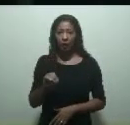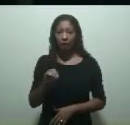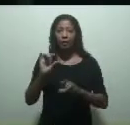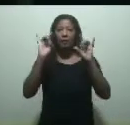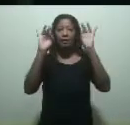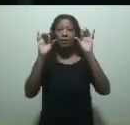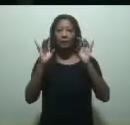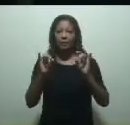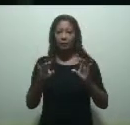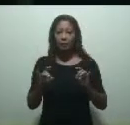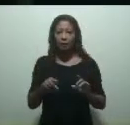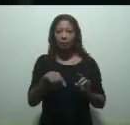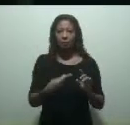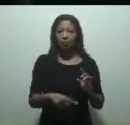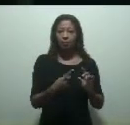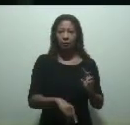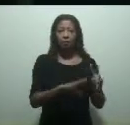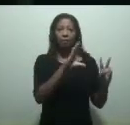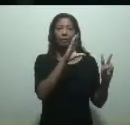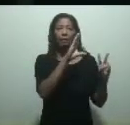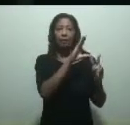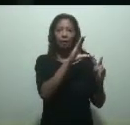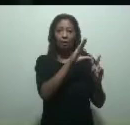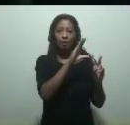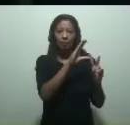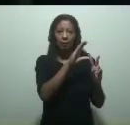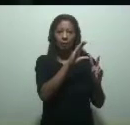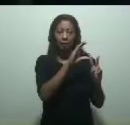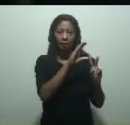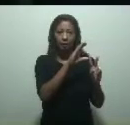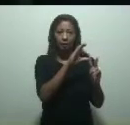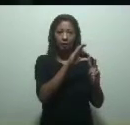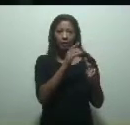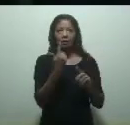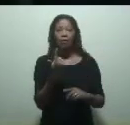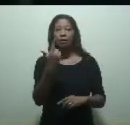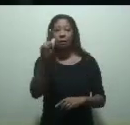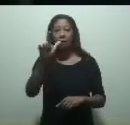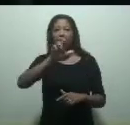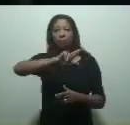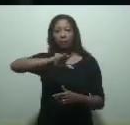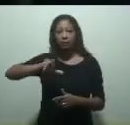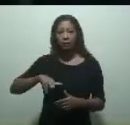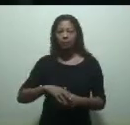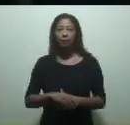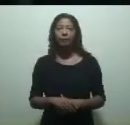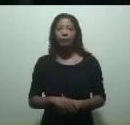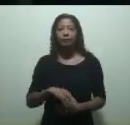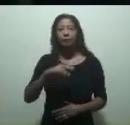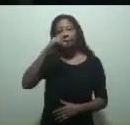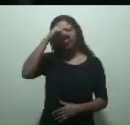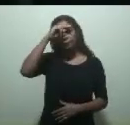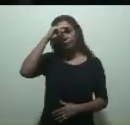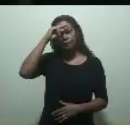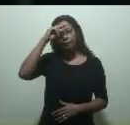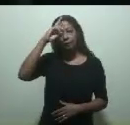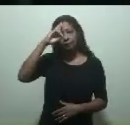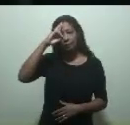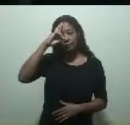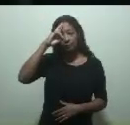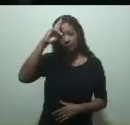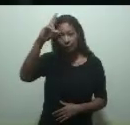especiais da Câmara Municipal de Parnamirim, Rio Grande do Norte, e da outras providências. Autor, Poder